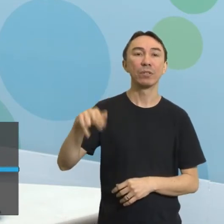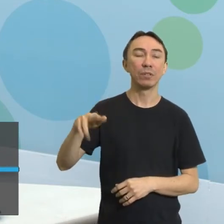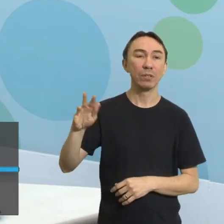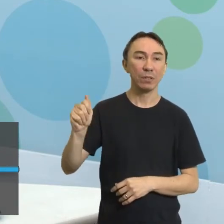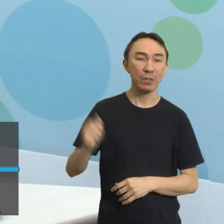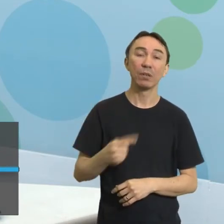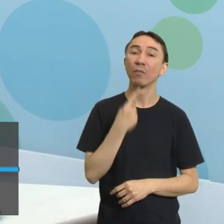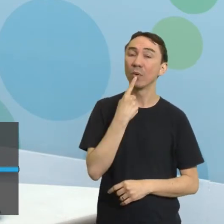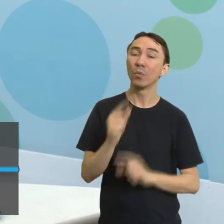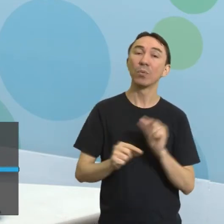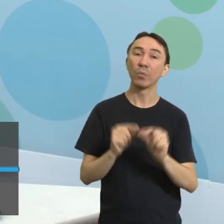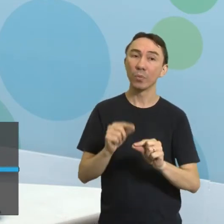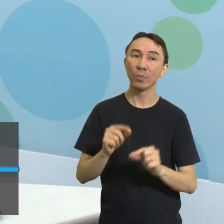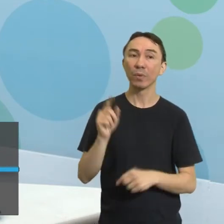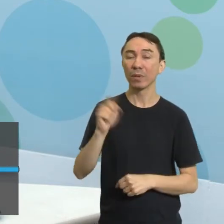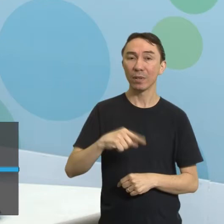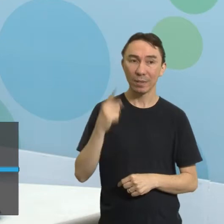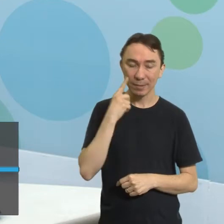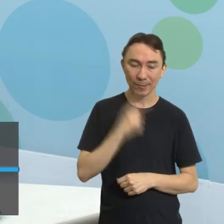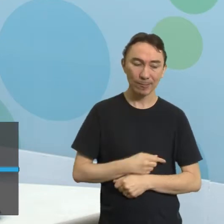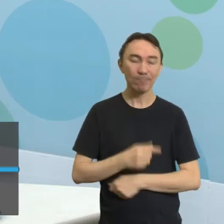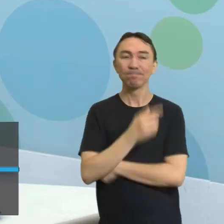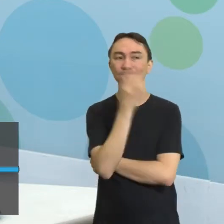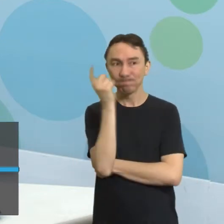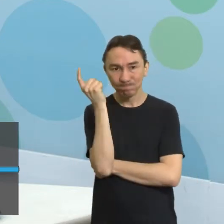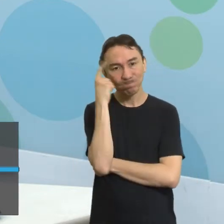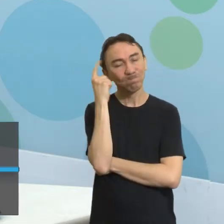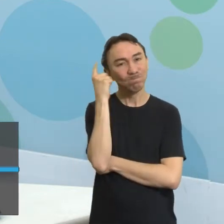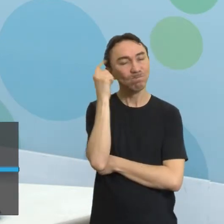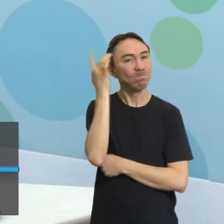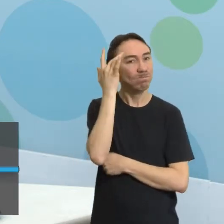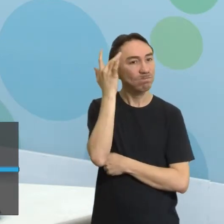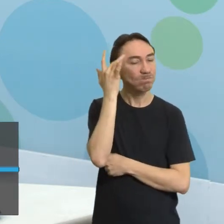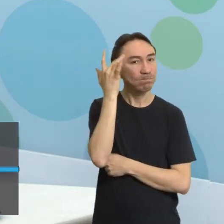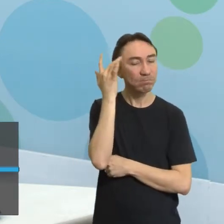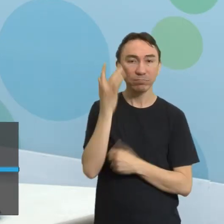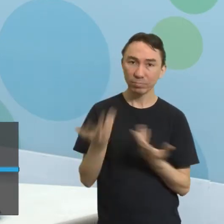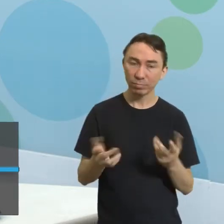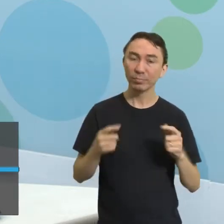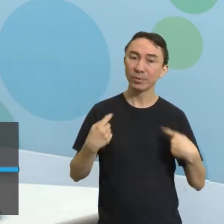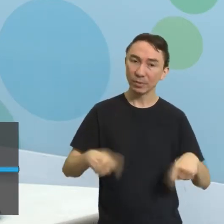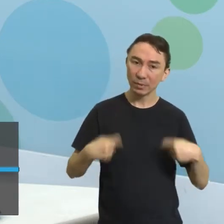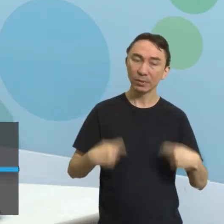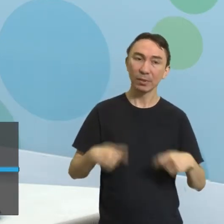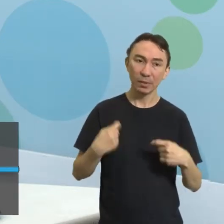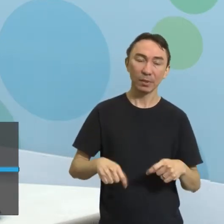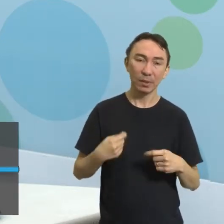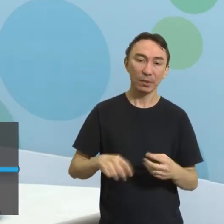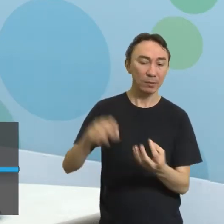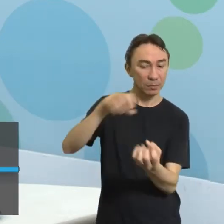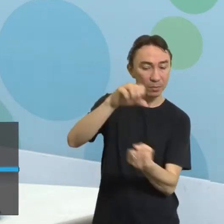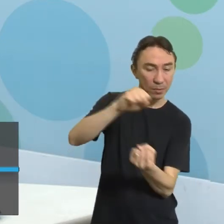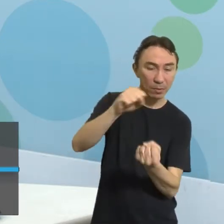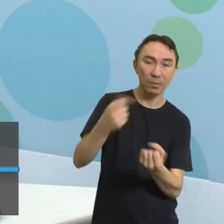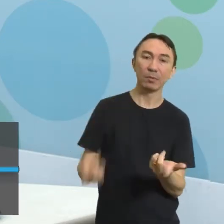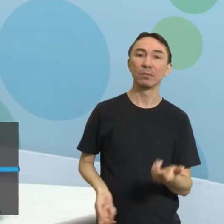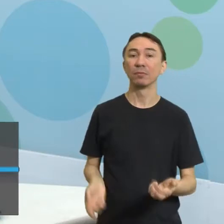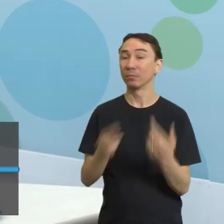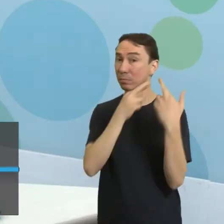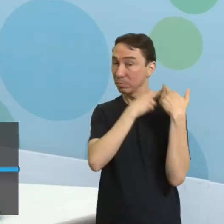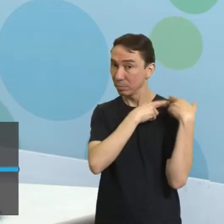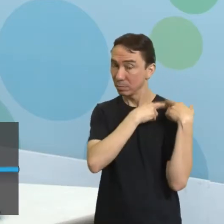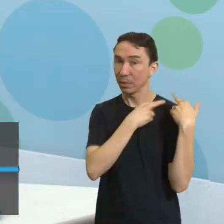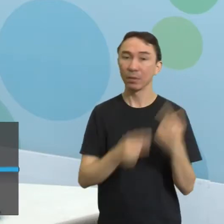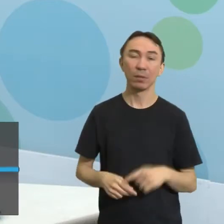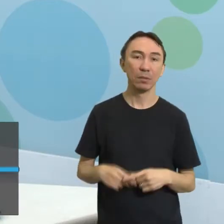ser consciente de seu papel na continuidade, responsabilidade sustentabilidade e